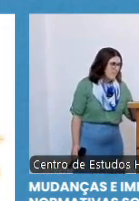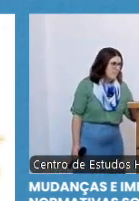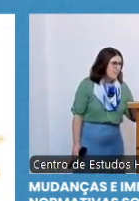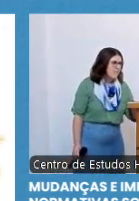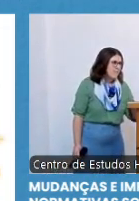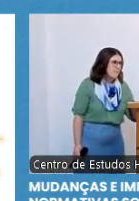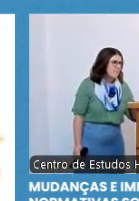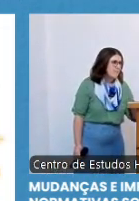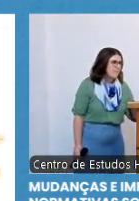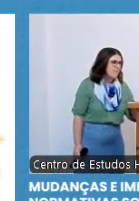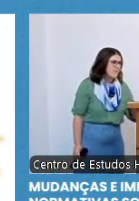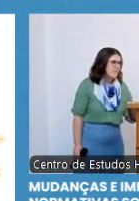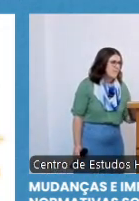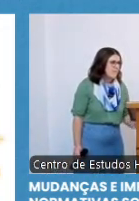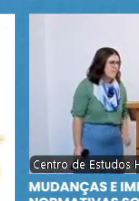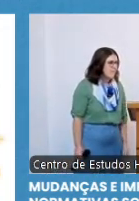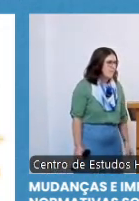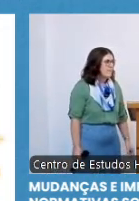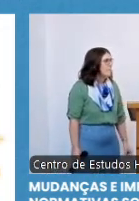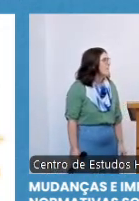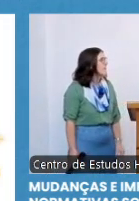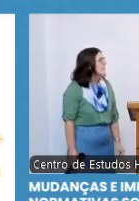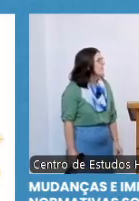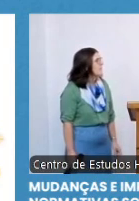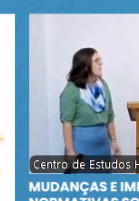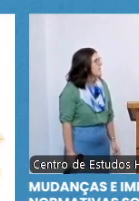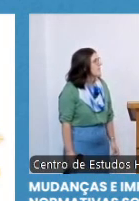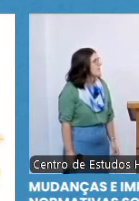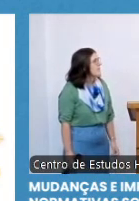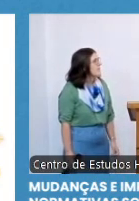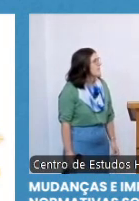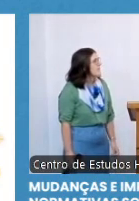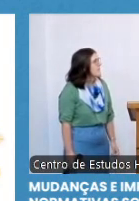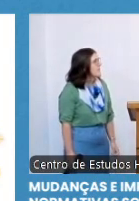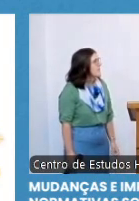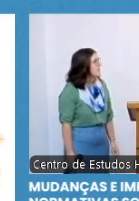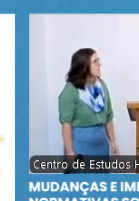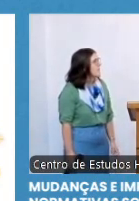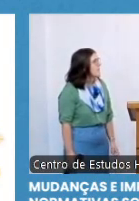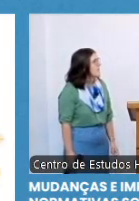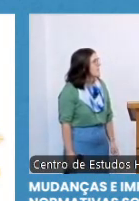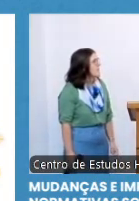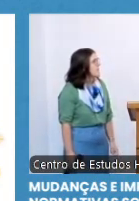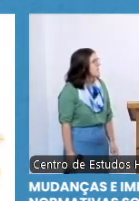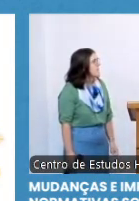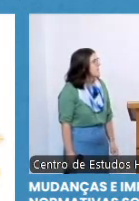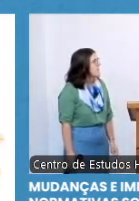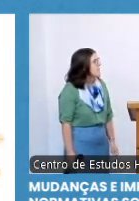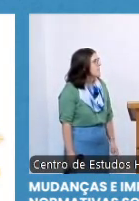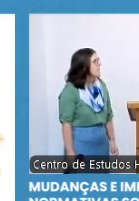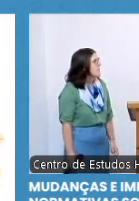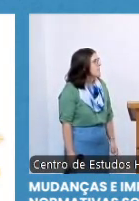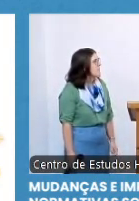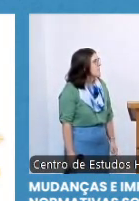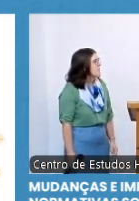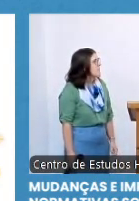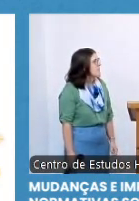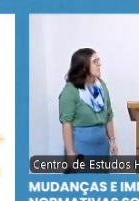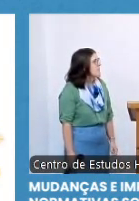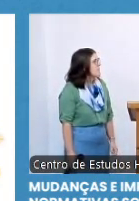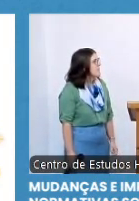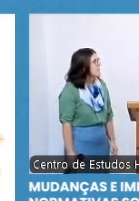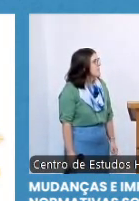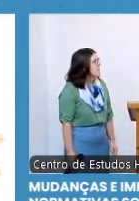padrão definido em regulamento. Ou seja, a gente precisa ainda esse tal padrão, conforme normas e melhores